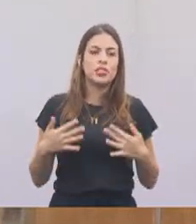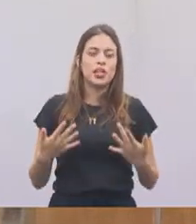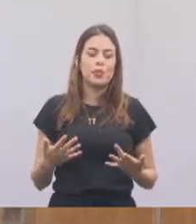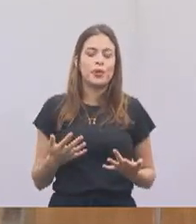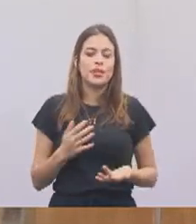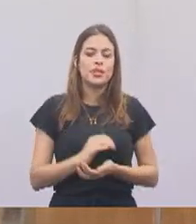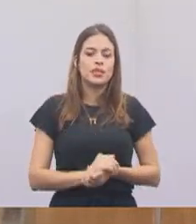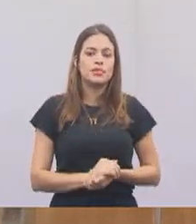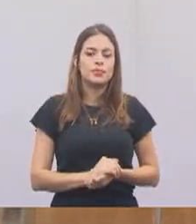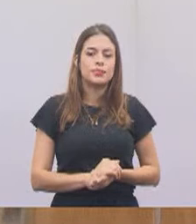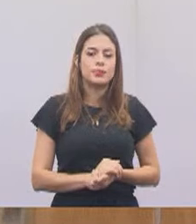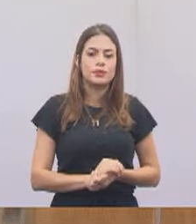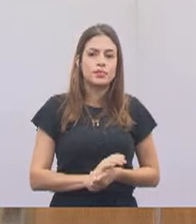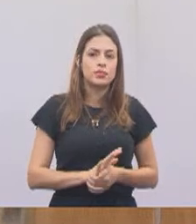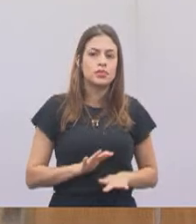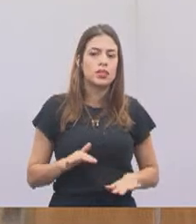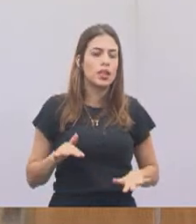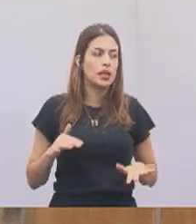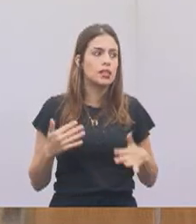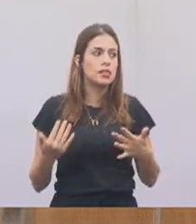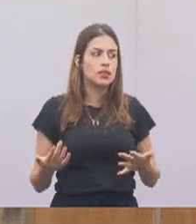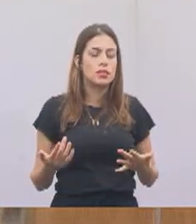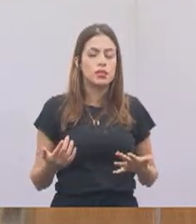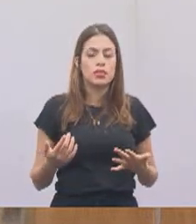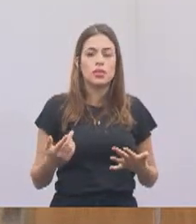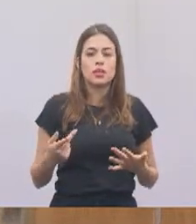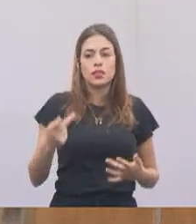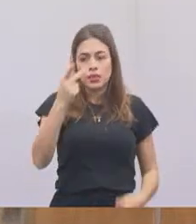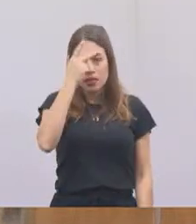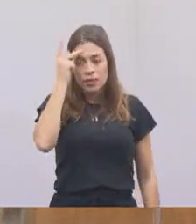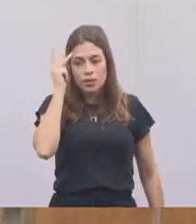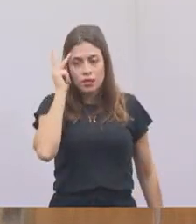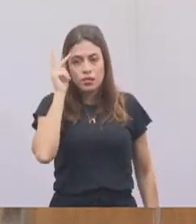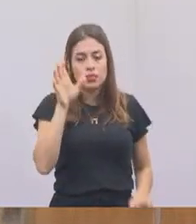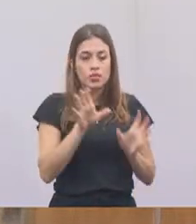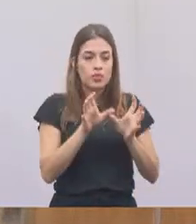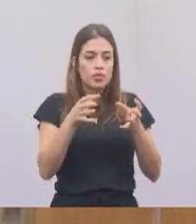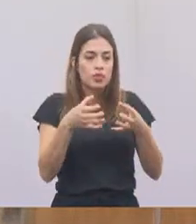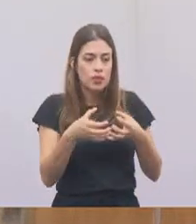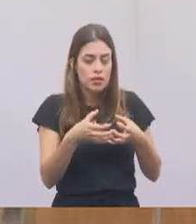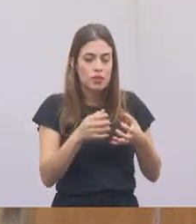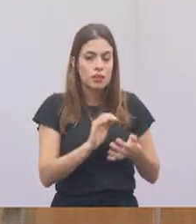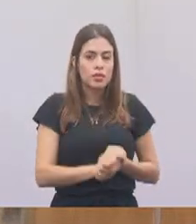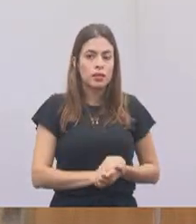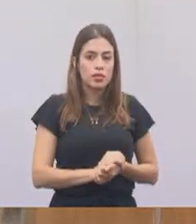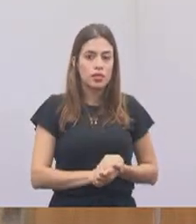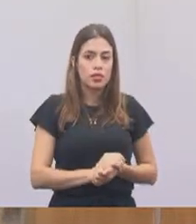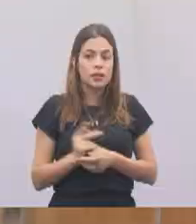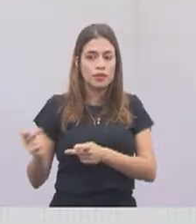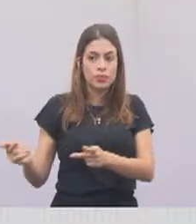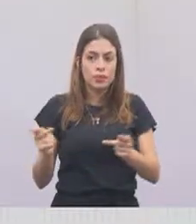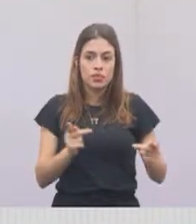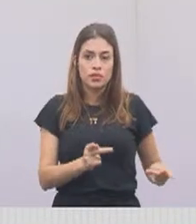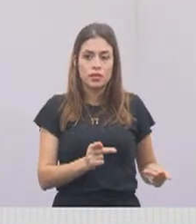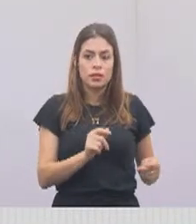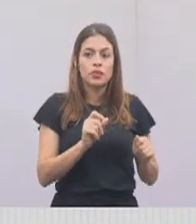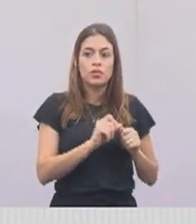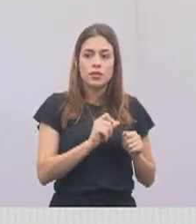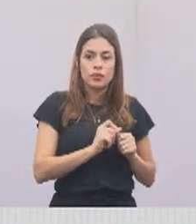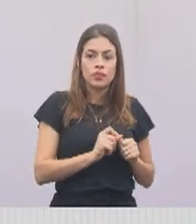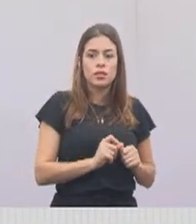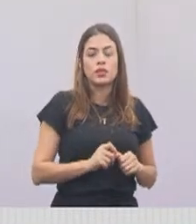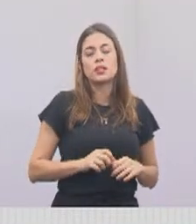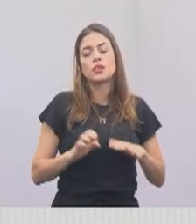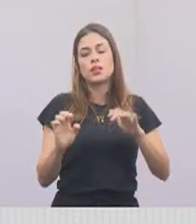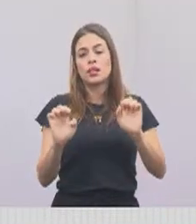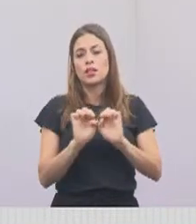fato mudam a vida das pessoas e das comunidades. E aqui eu me refiro à visita que eu fiz à entidade Viva Boa Vista. Mandar um